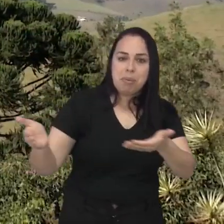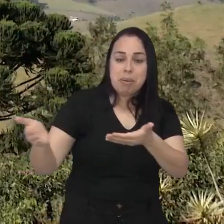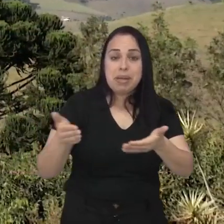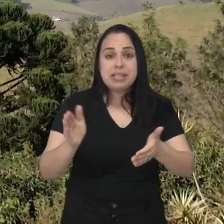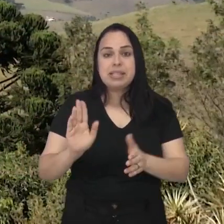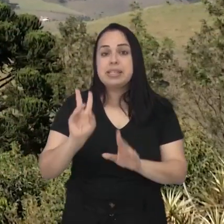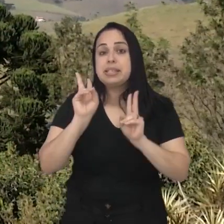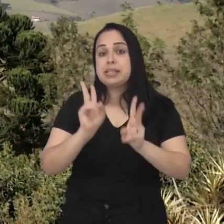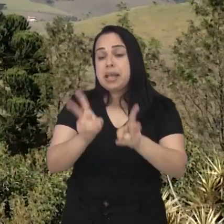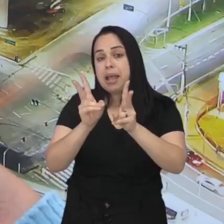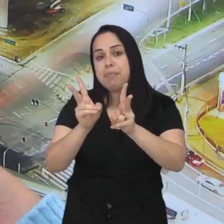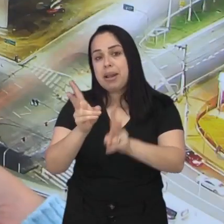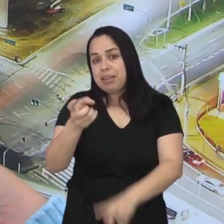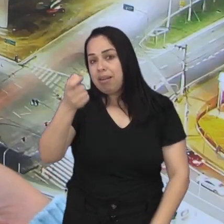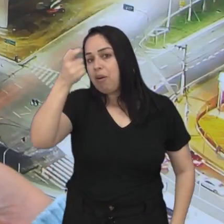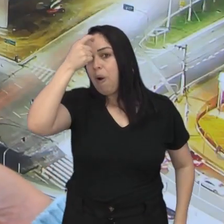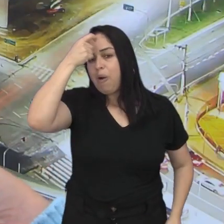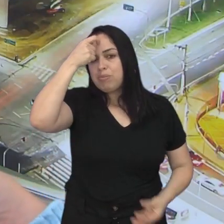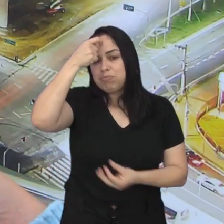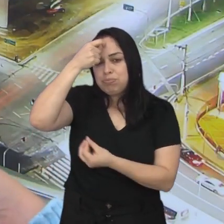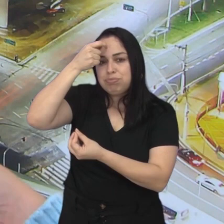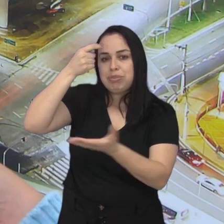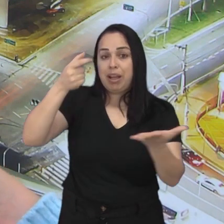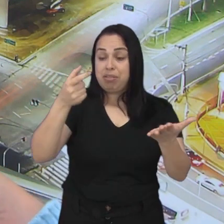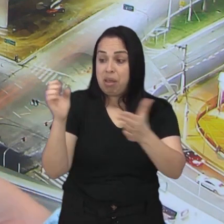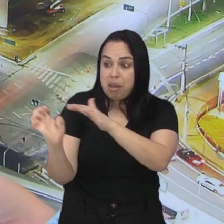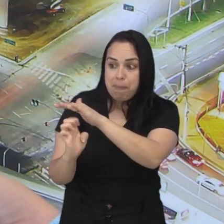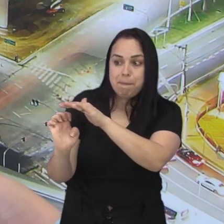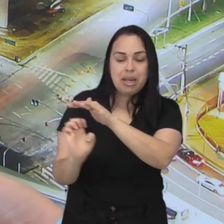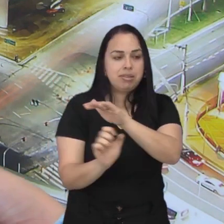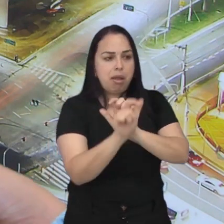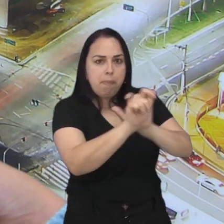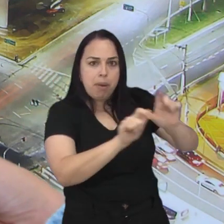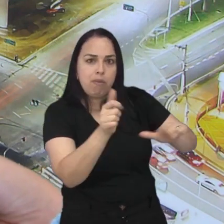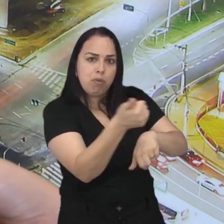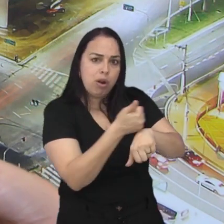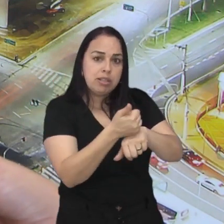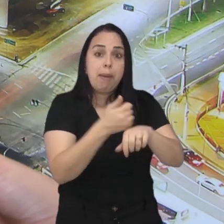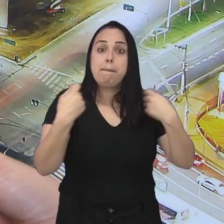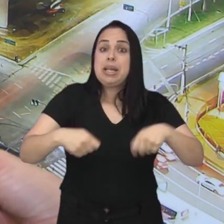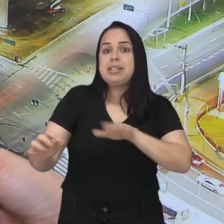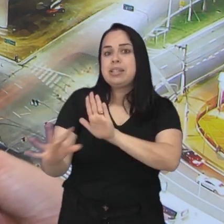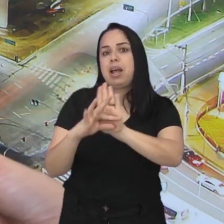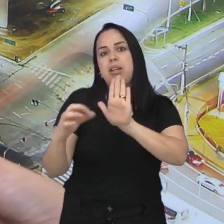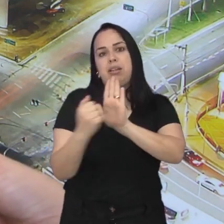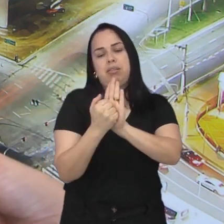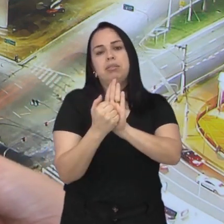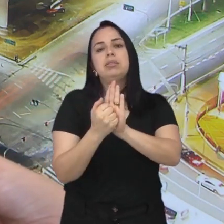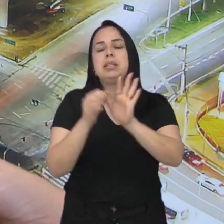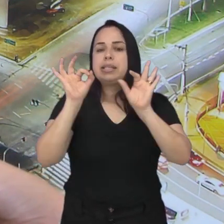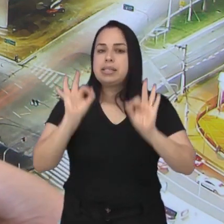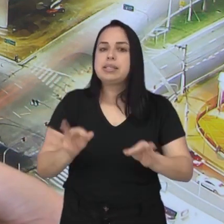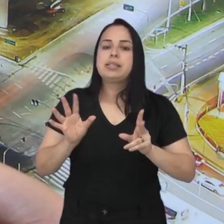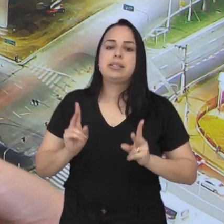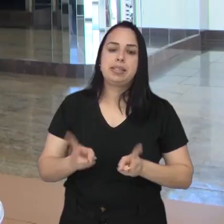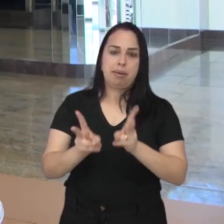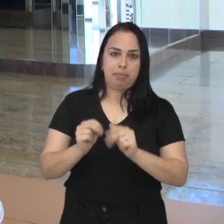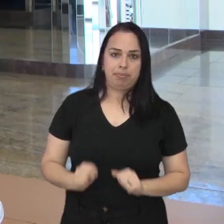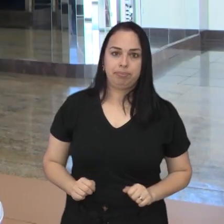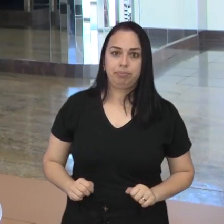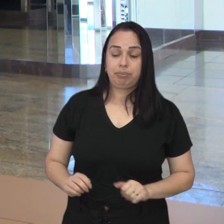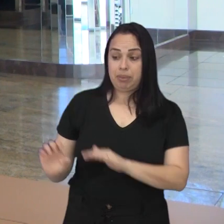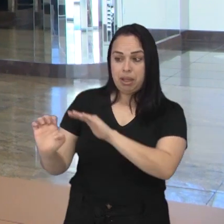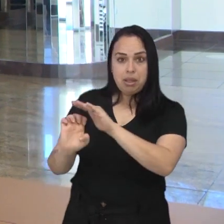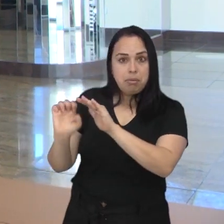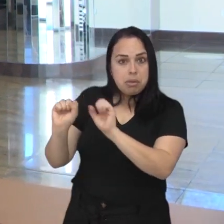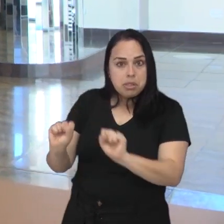aí e cada vez mais conscientizar para que as empresas, os profissionais se cadastrem, se profissionalizem sempre. O